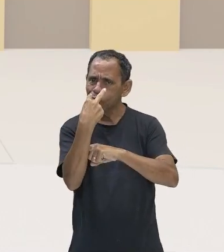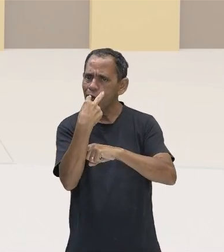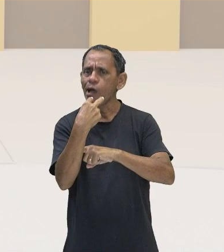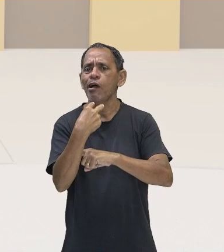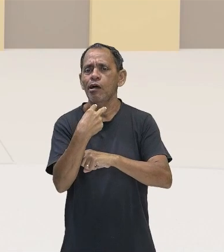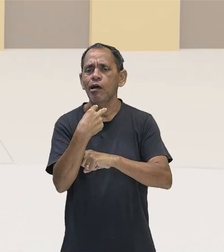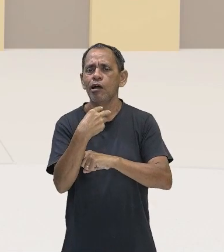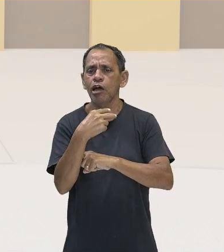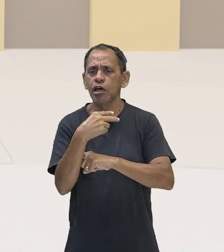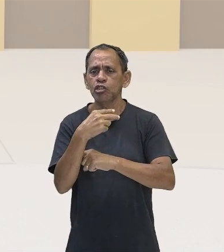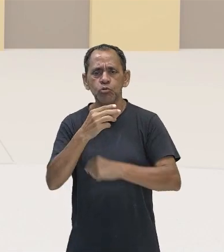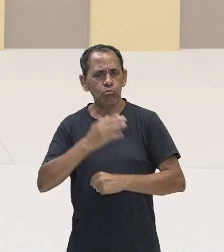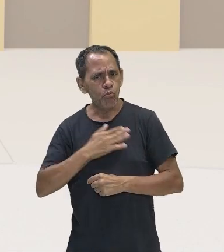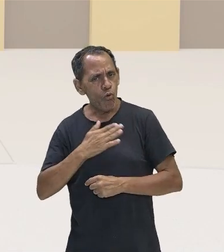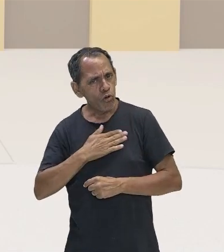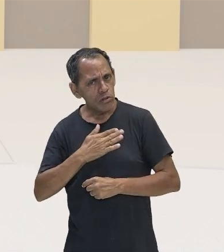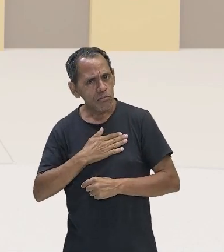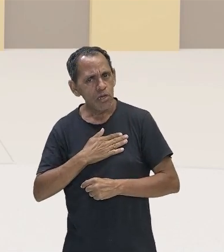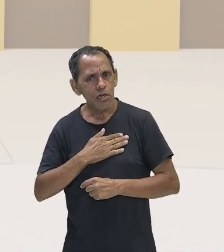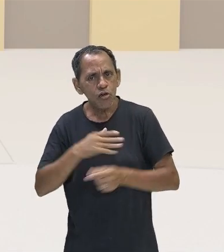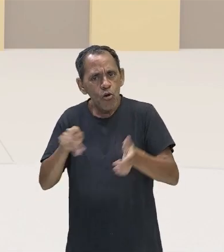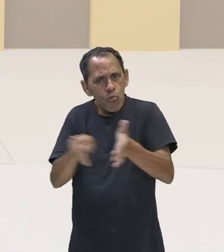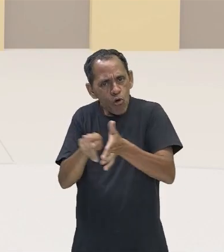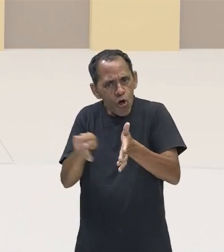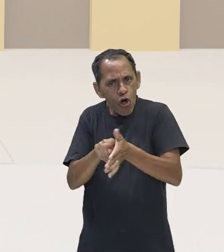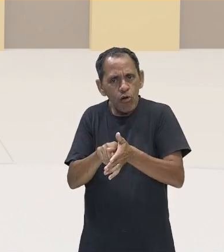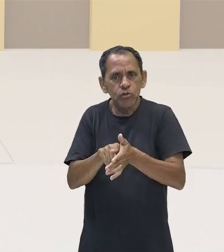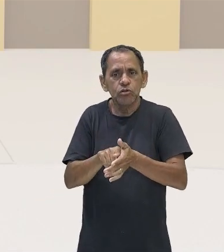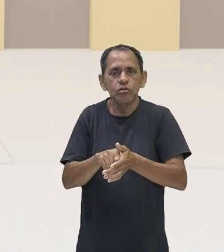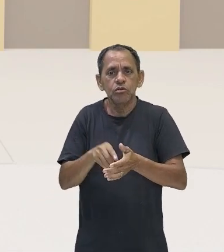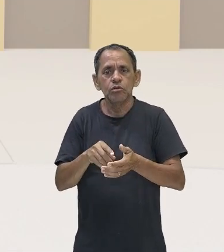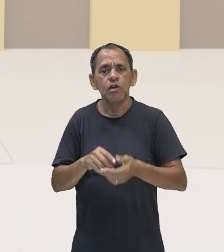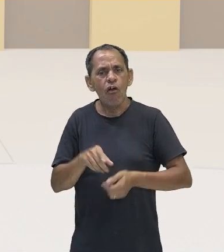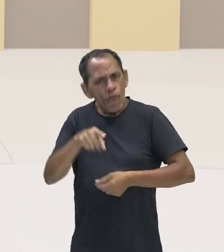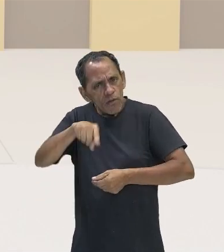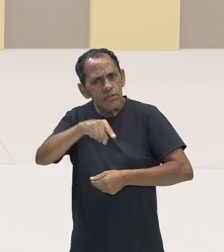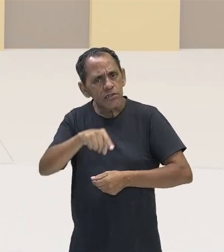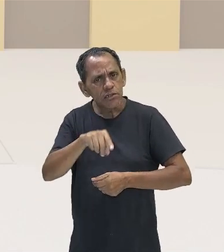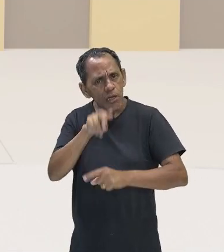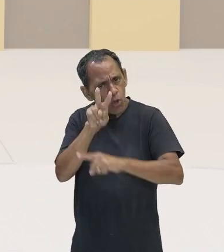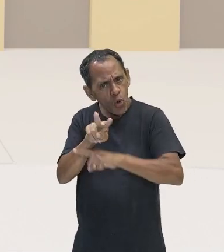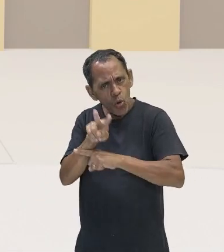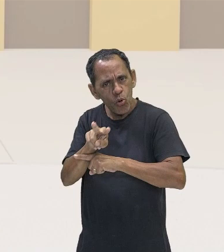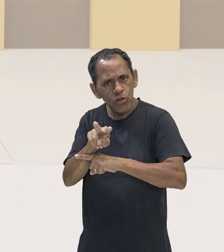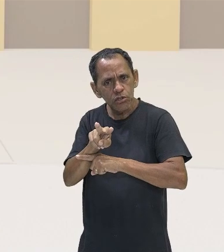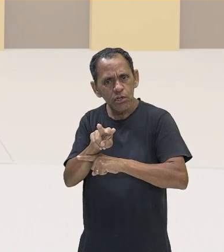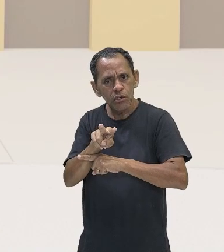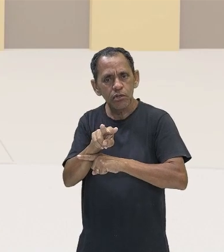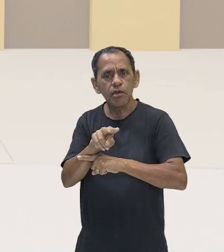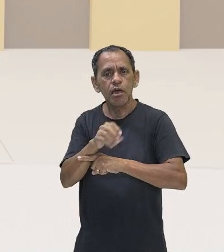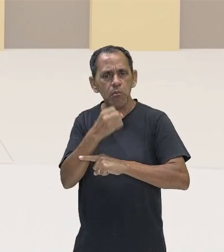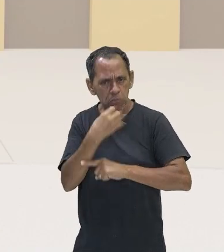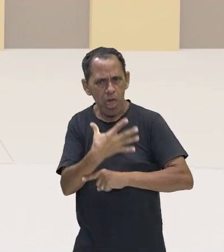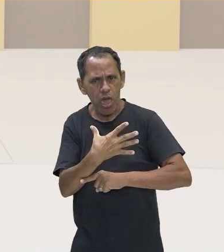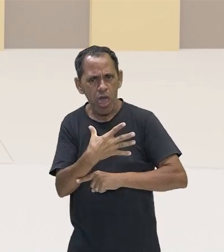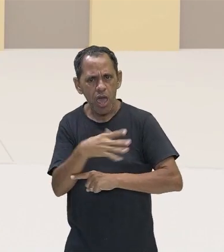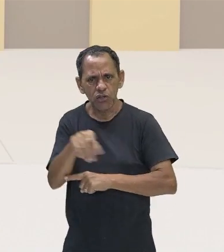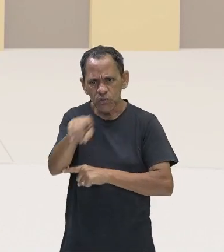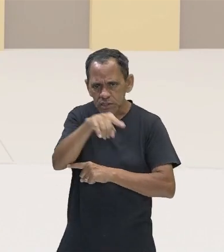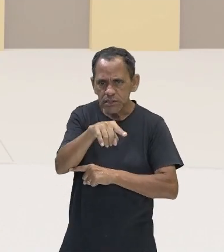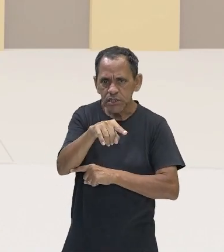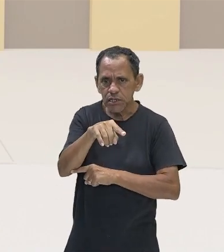cuidar de si mesmo? Você cuida bem de você mesmo? Você acha que você tem cuidado bem de você mesmo, né? Então